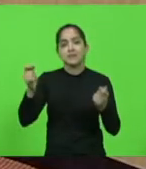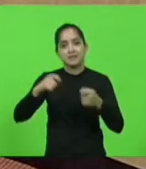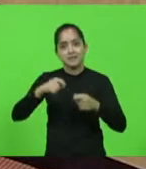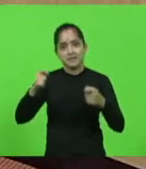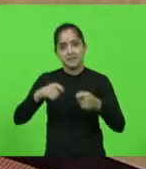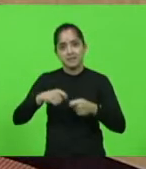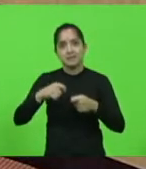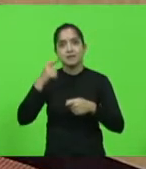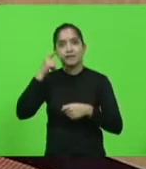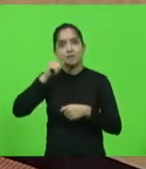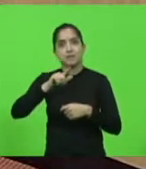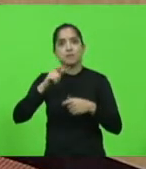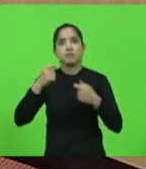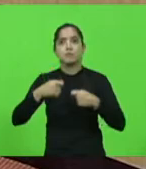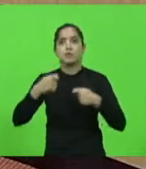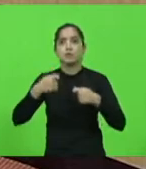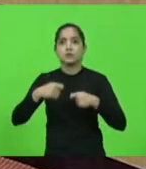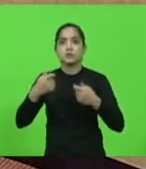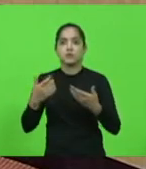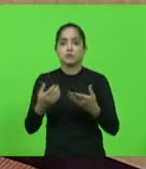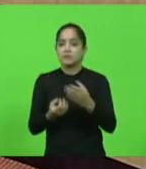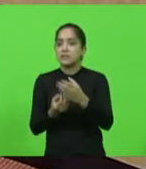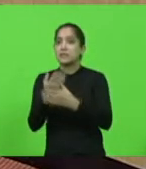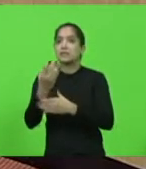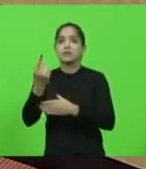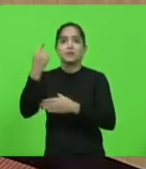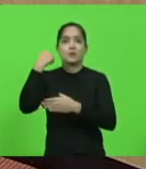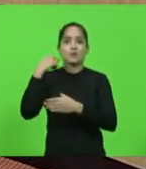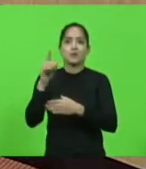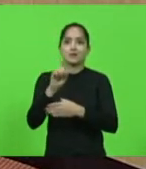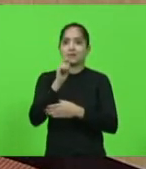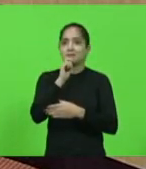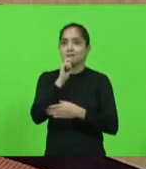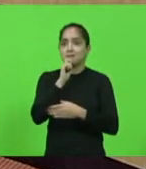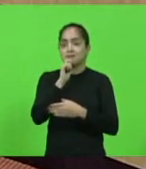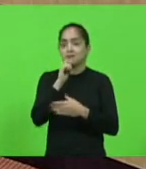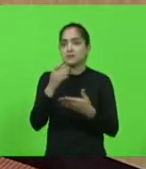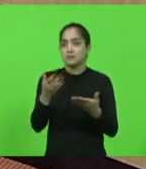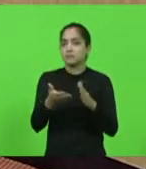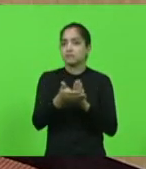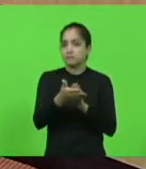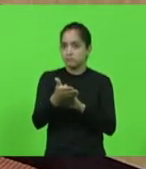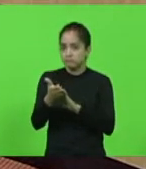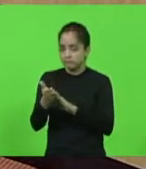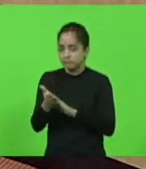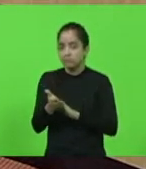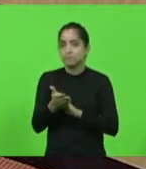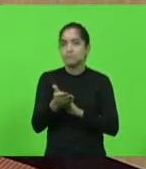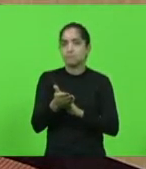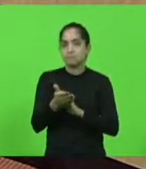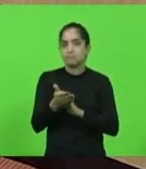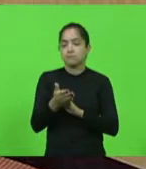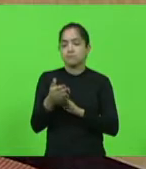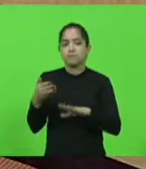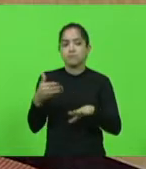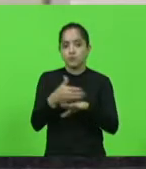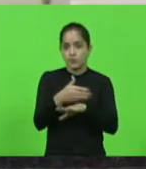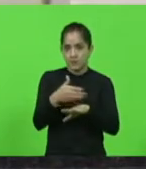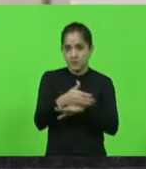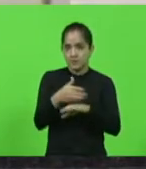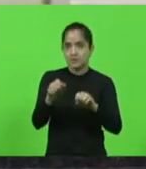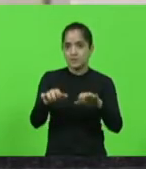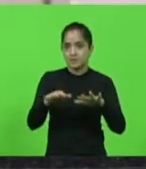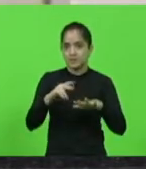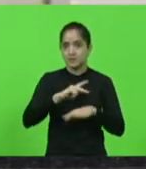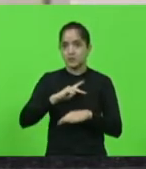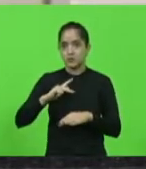final, que precisa, e que ninguém criou anteriormente a esse momento. Então, parabéns, e certamente estarei na audiência para, junto com